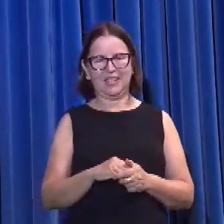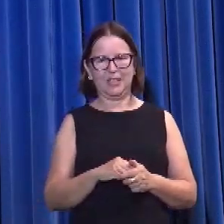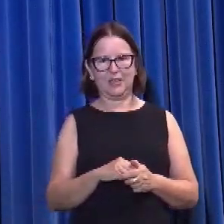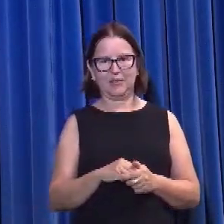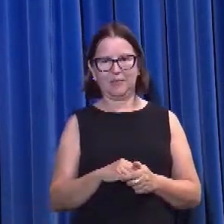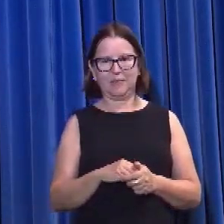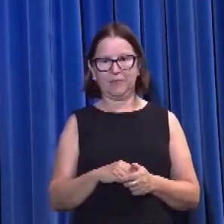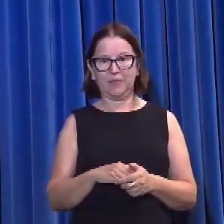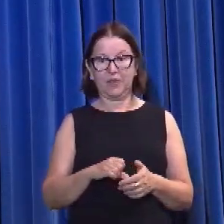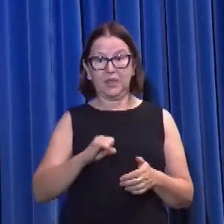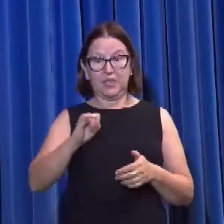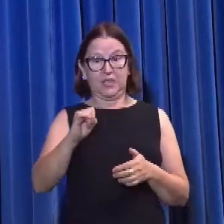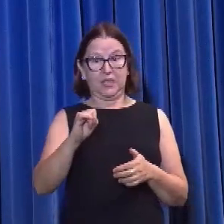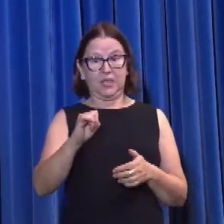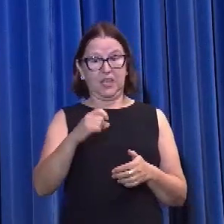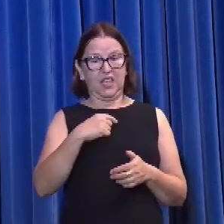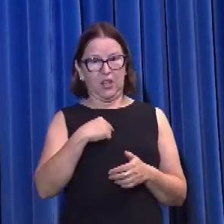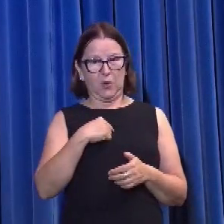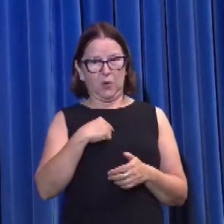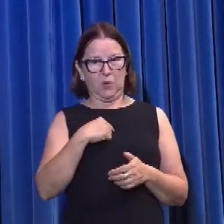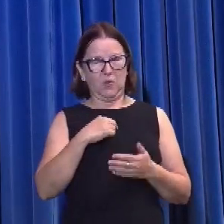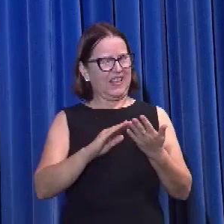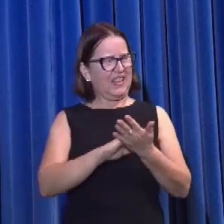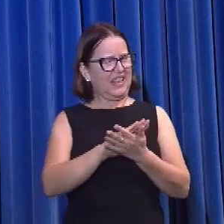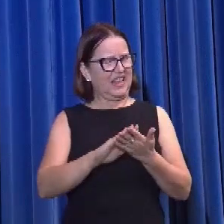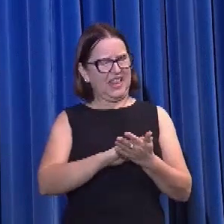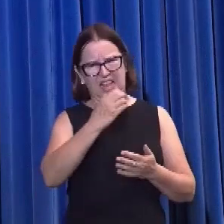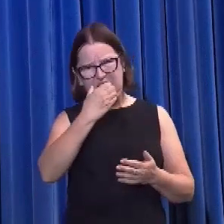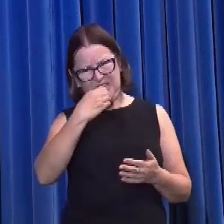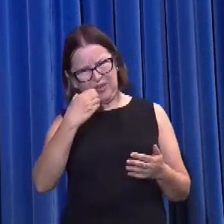Se eu não frutifico,